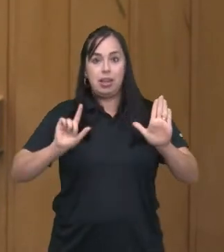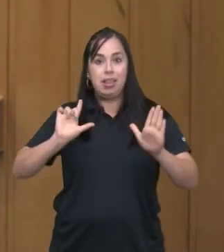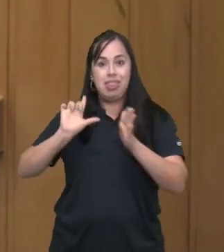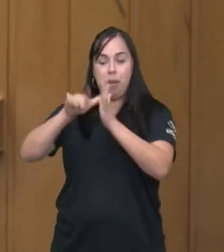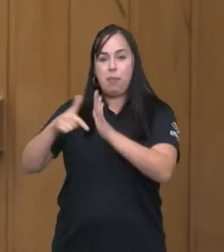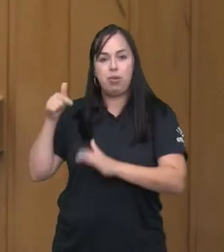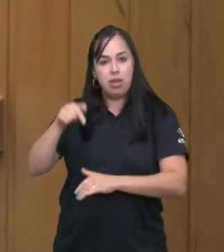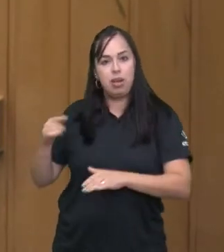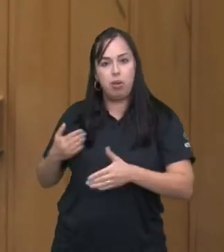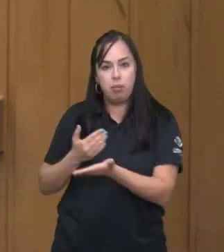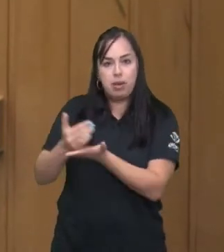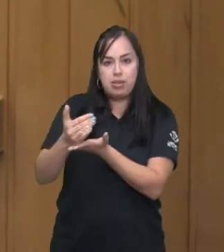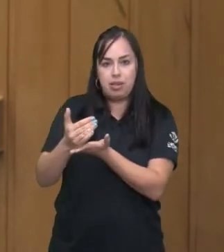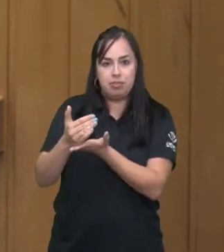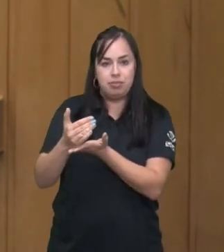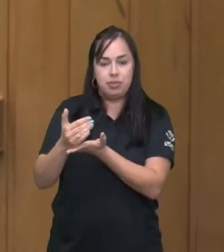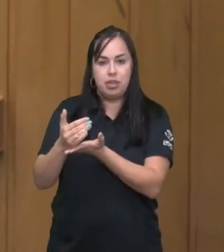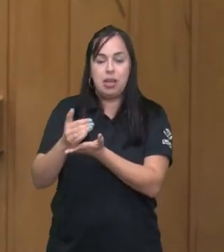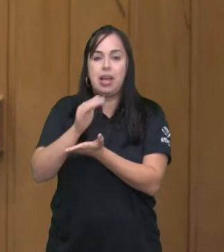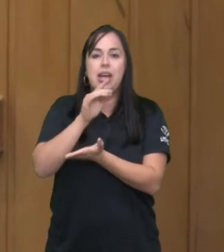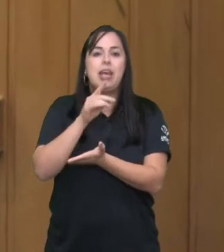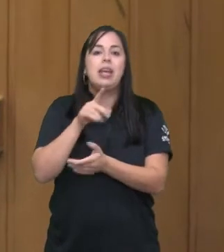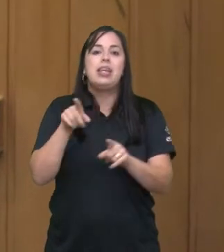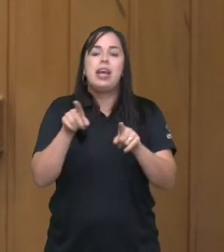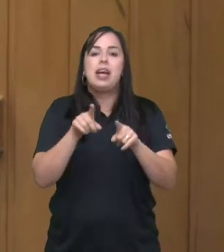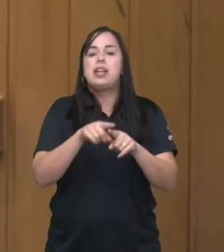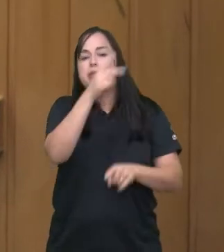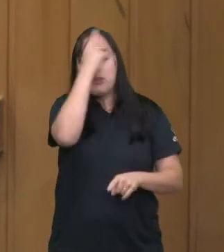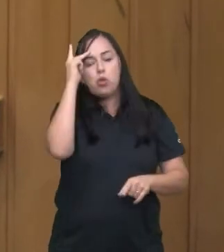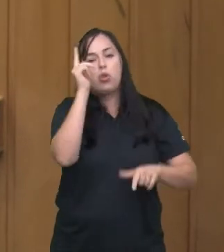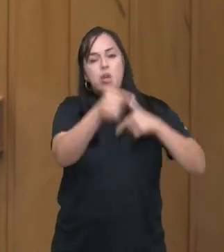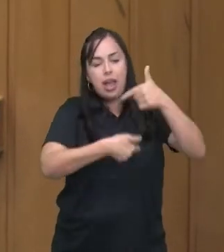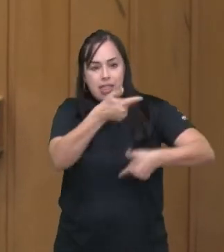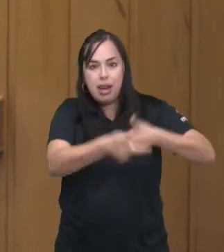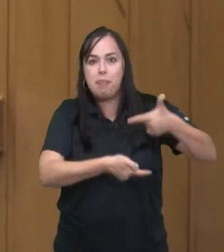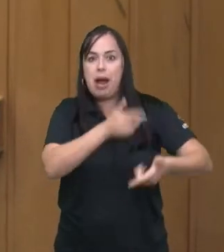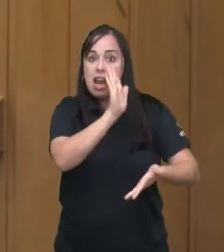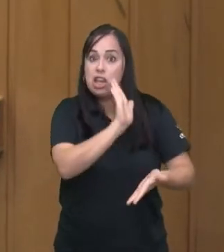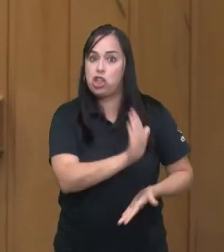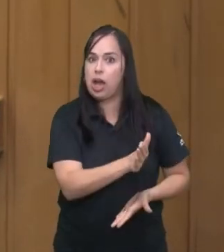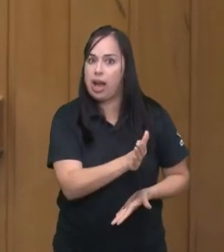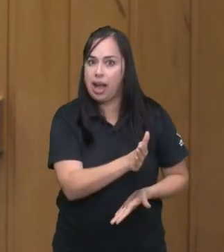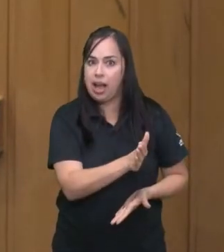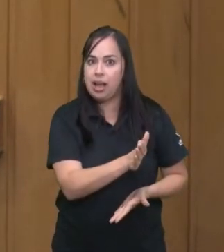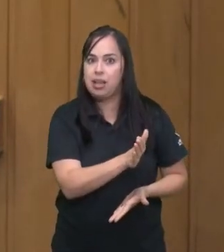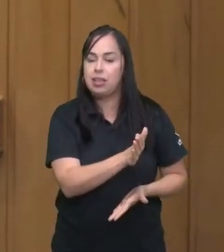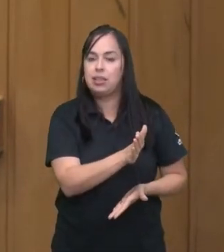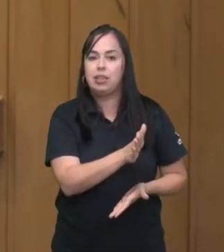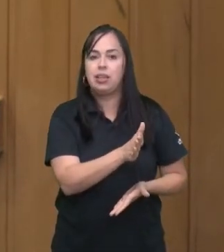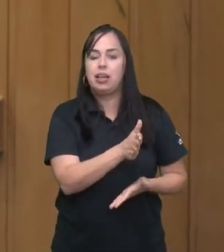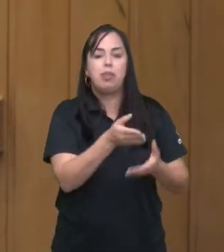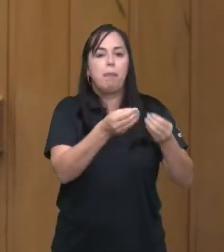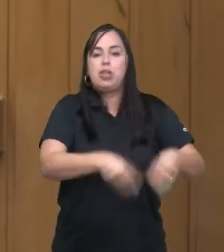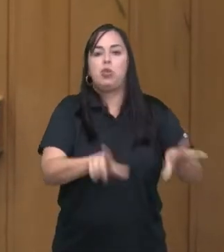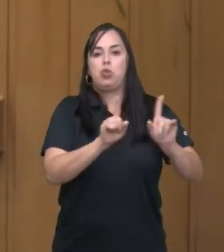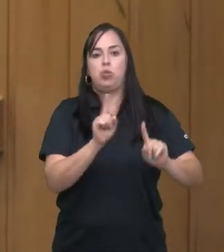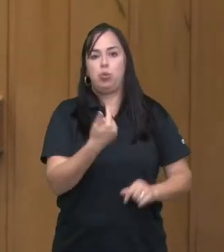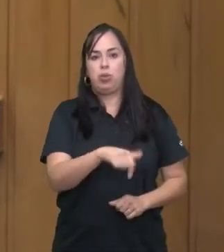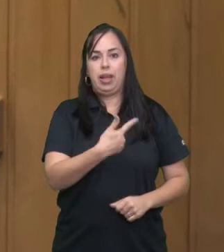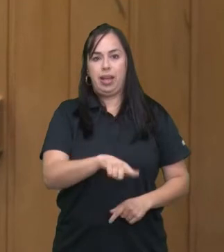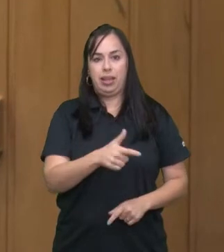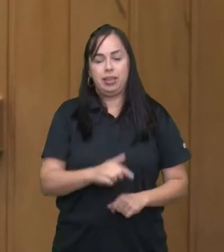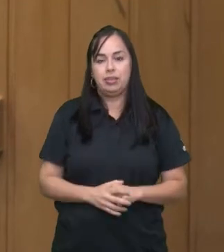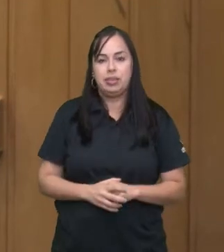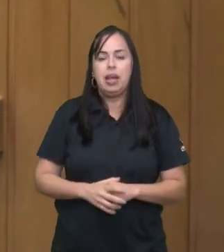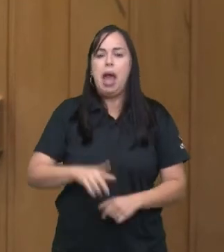legislação, sem afetar os servidores atuais. Isso é uma mentira. Isso é uma